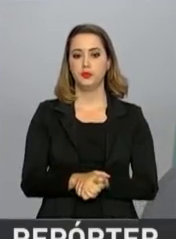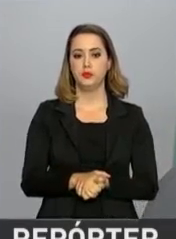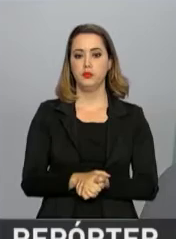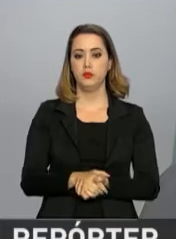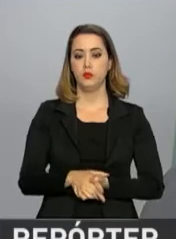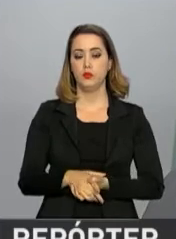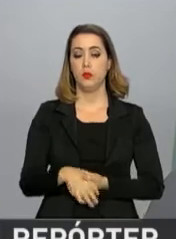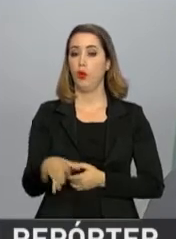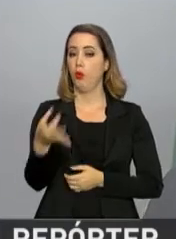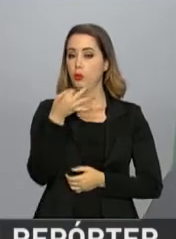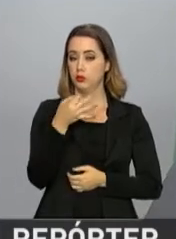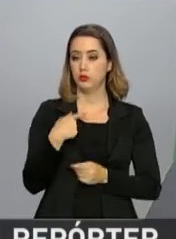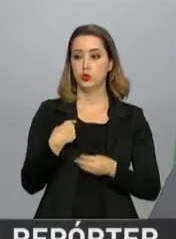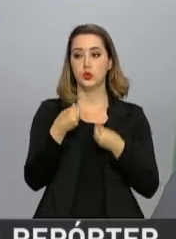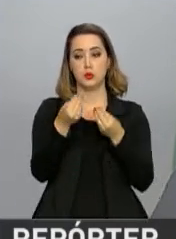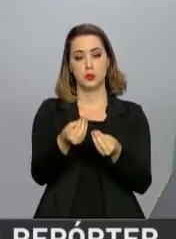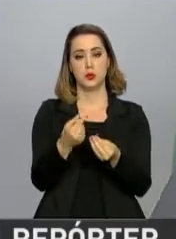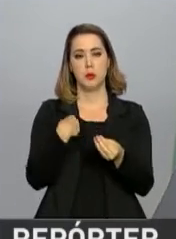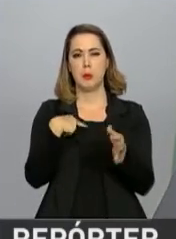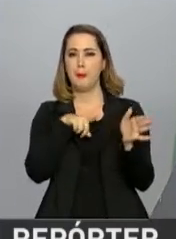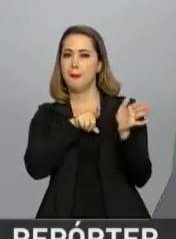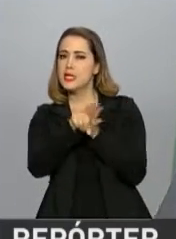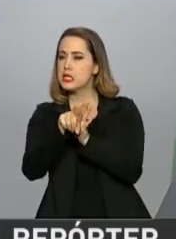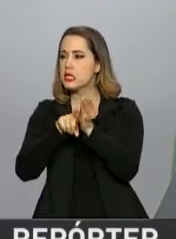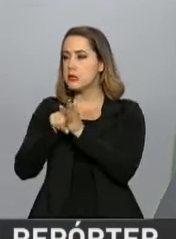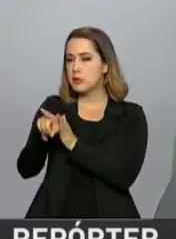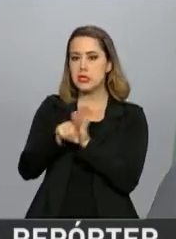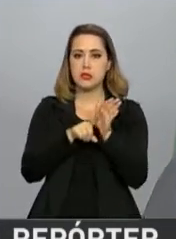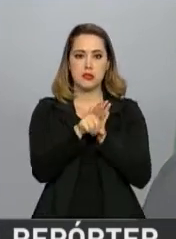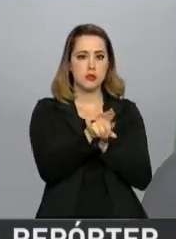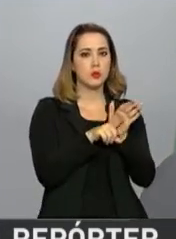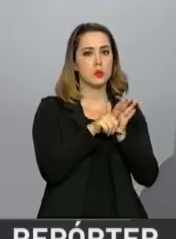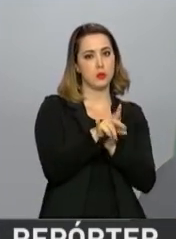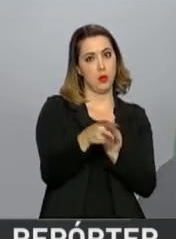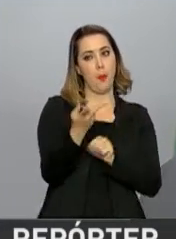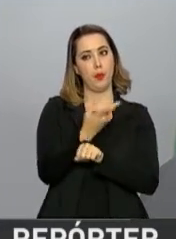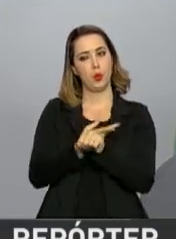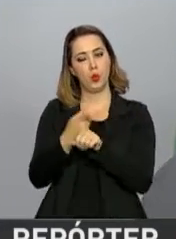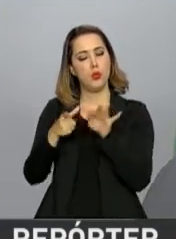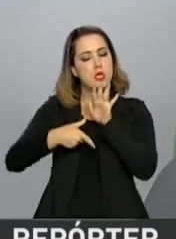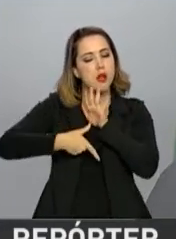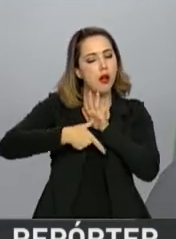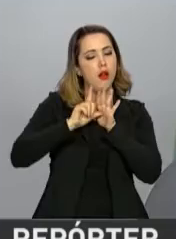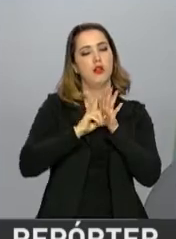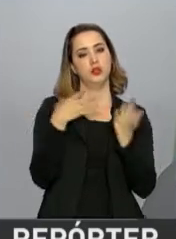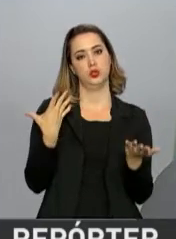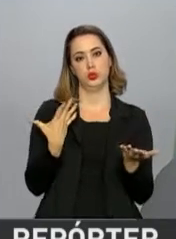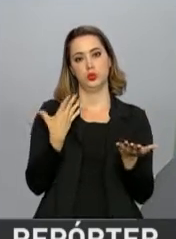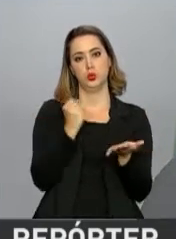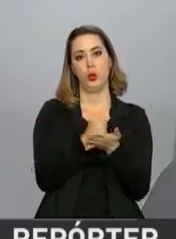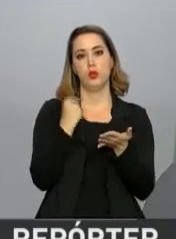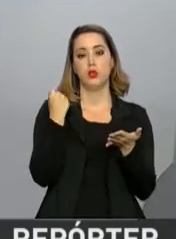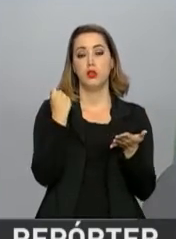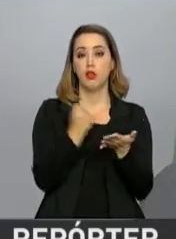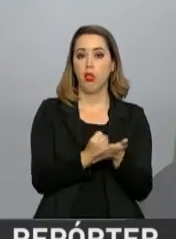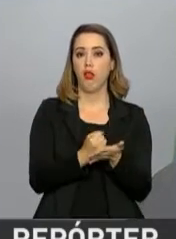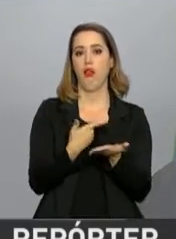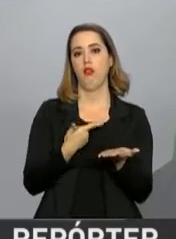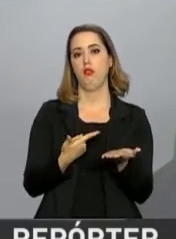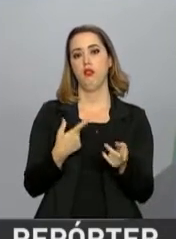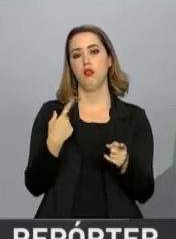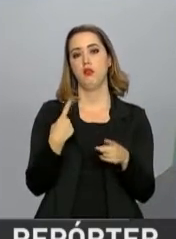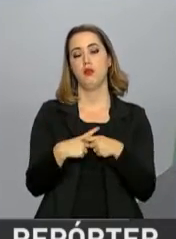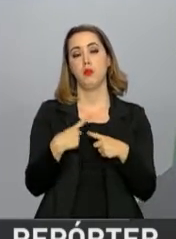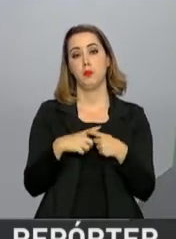para os consumidores é pesquisa e pesquisa e pesquise antes de qualquer tipo de contratação pesquise